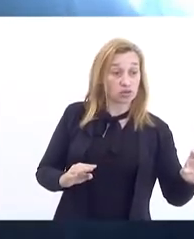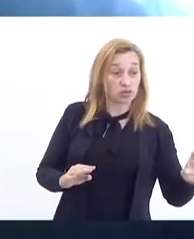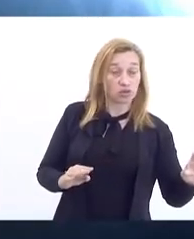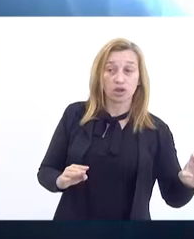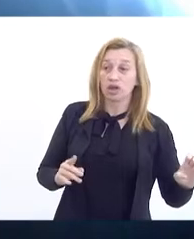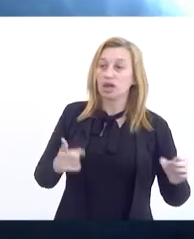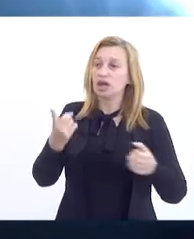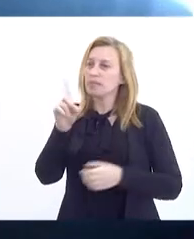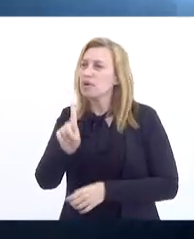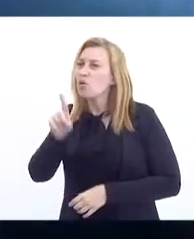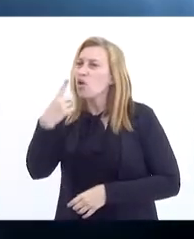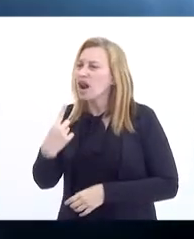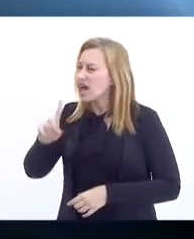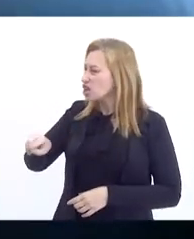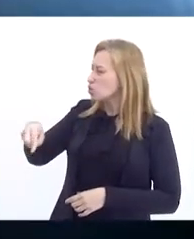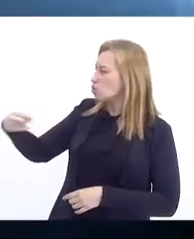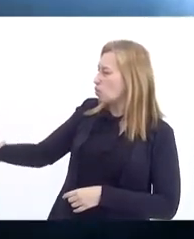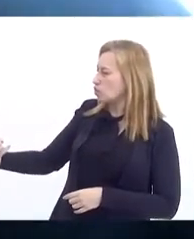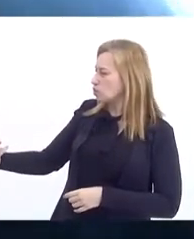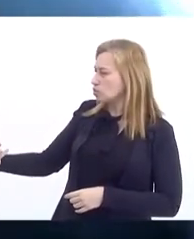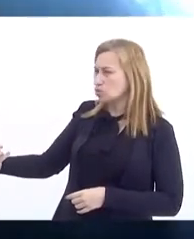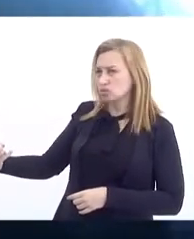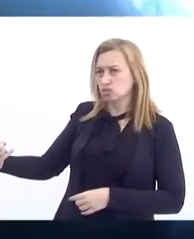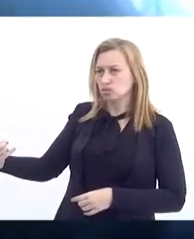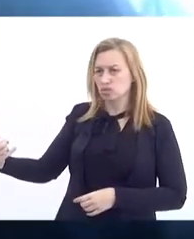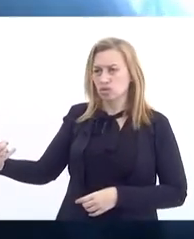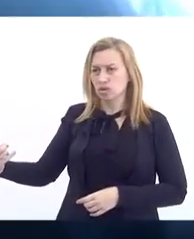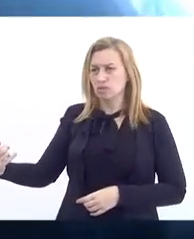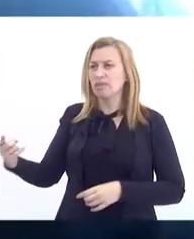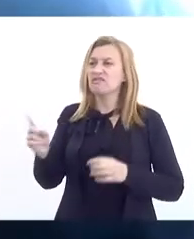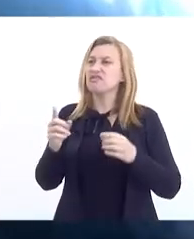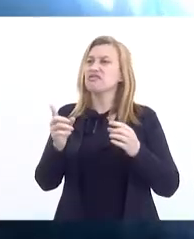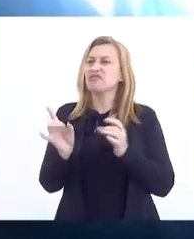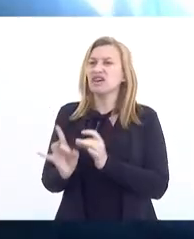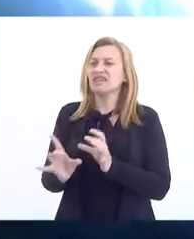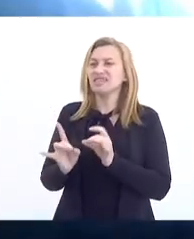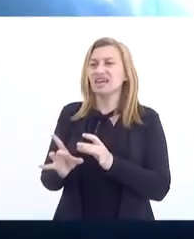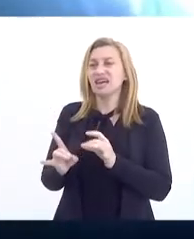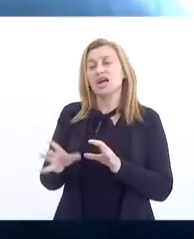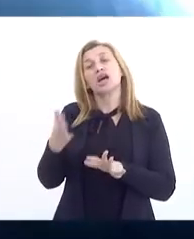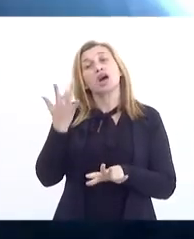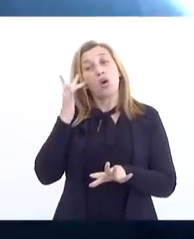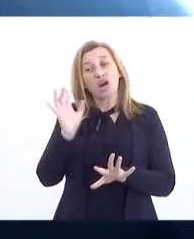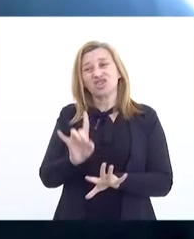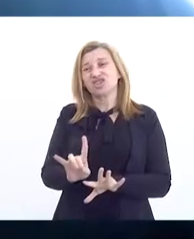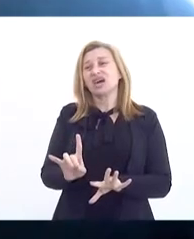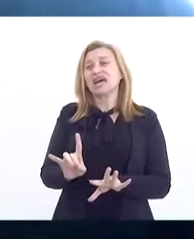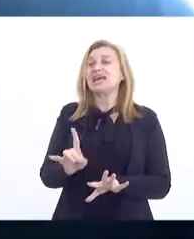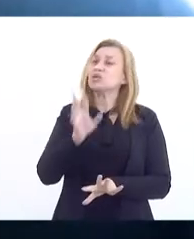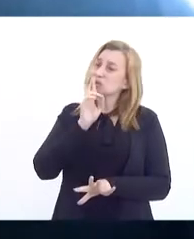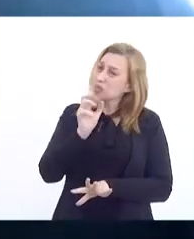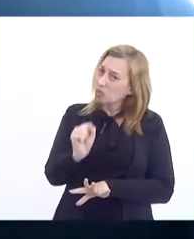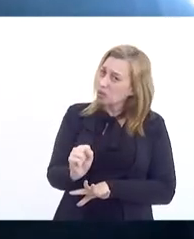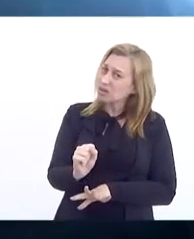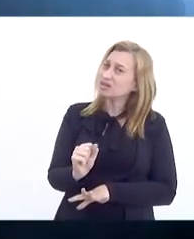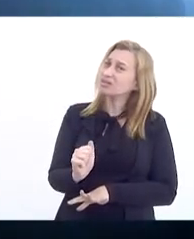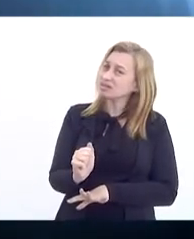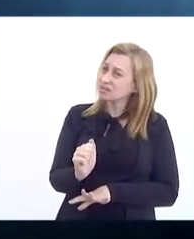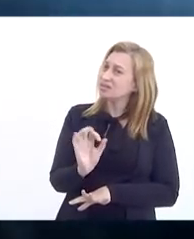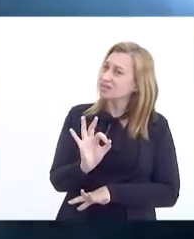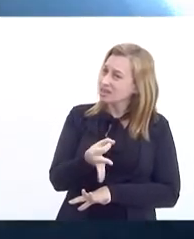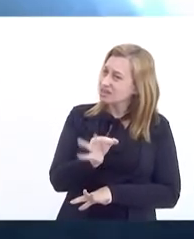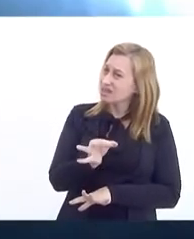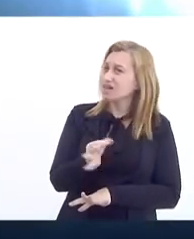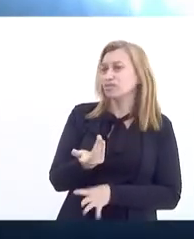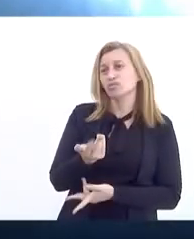moto. Então, é maior para moto do que para carro. Eu acho que aí o Amorim tem razão. Aí você